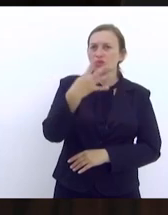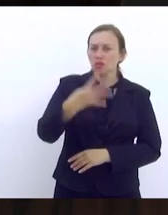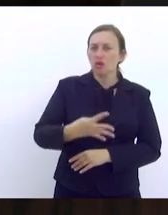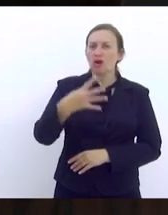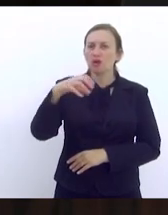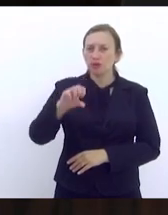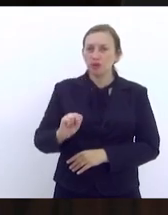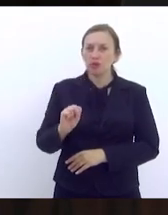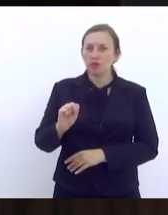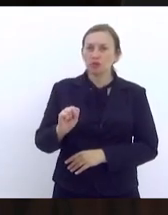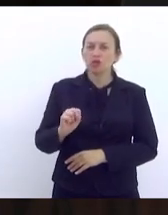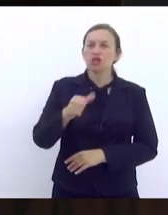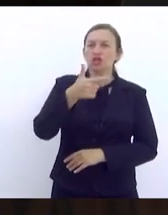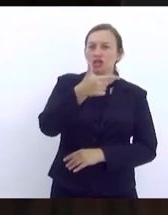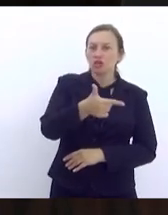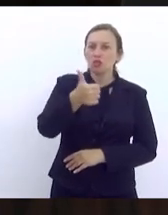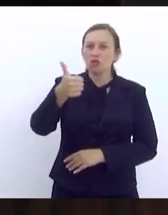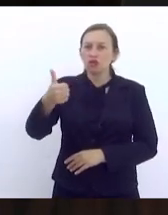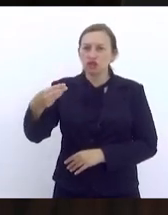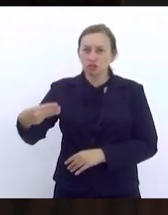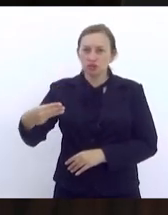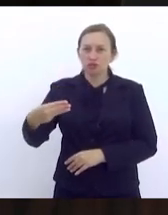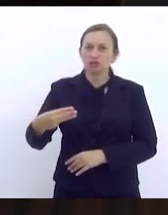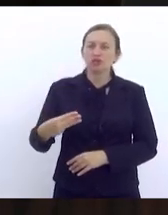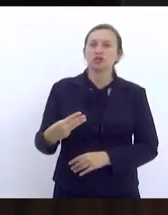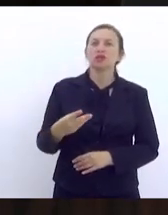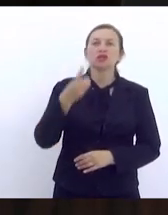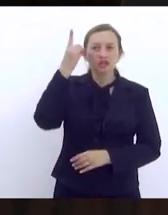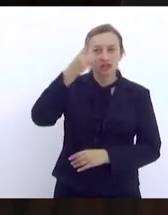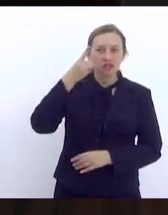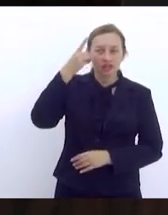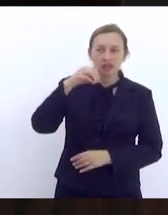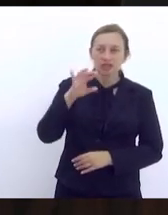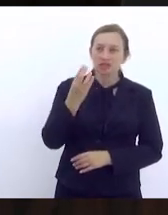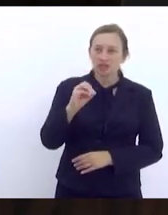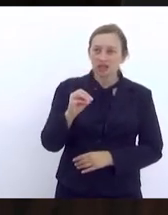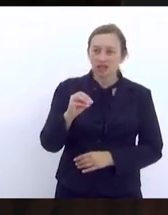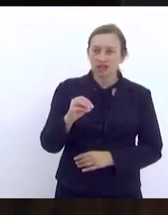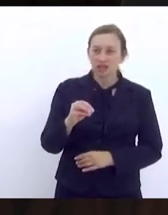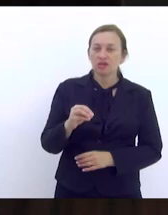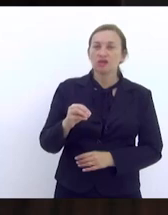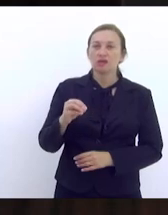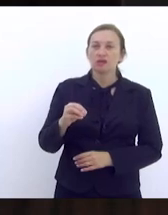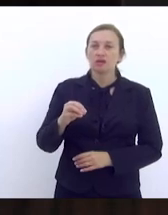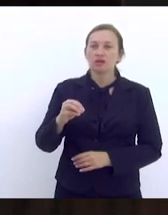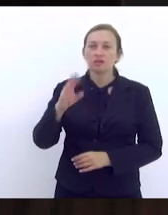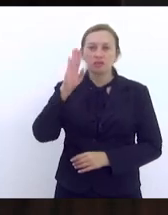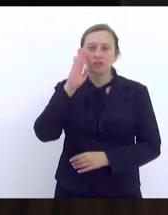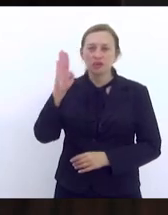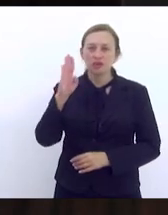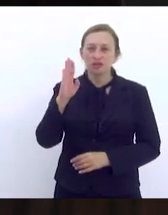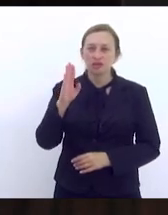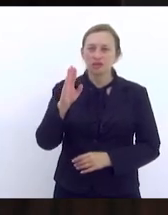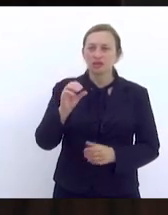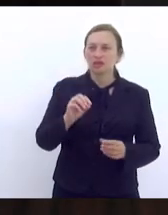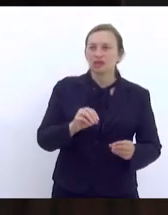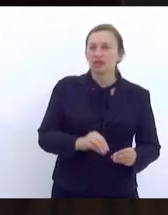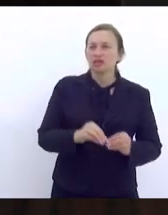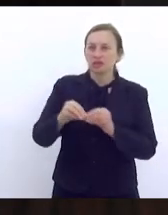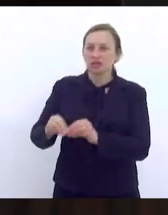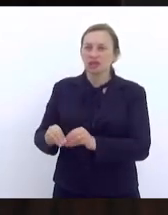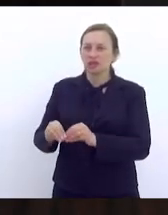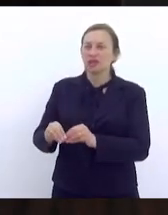448 de 23 de autoria do deputado Sérgio Fernandes que dispõe sobre a priorização de transferência de alunos